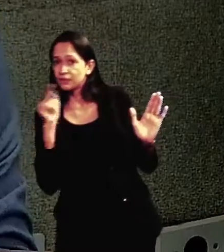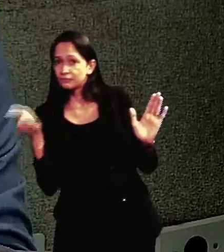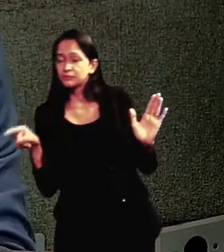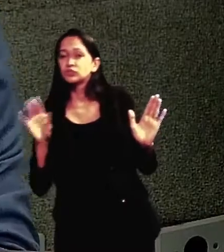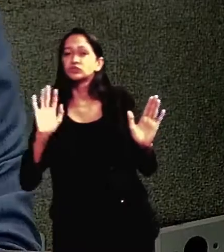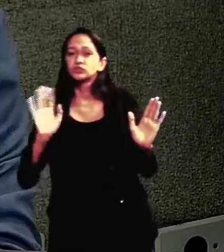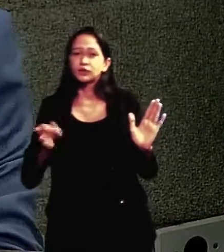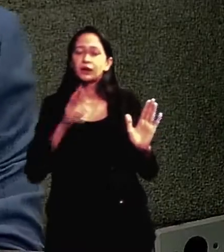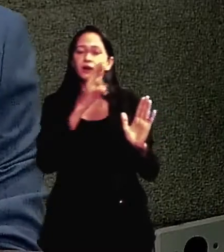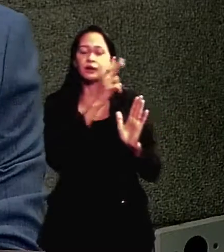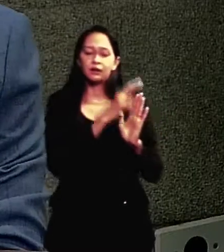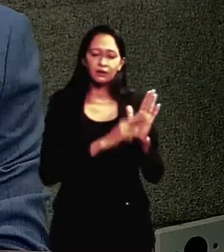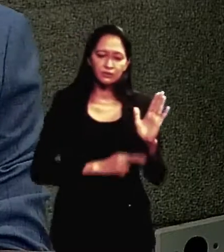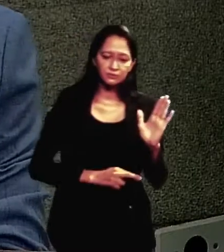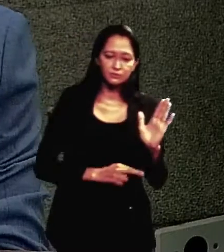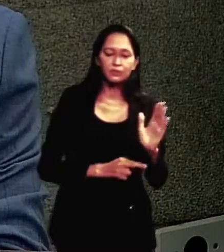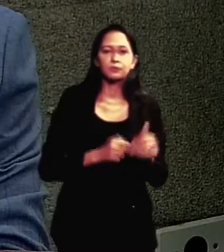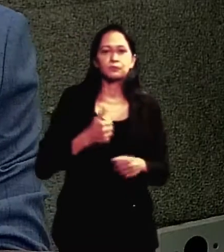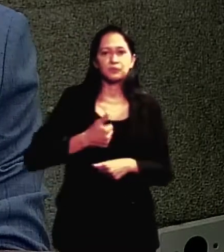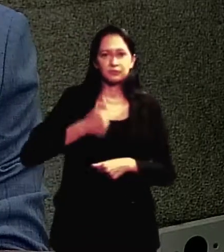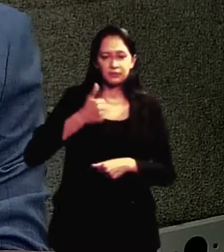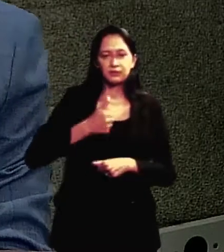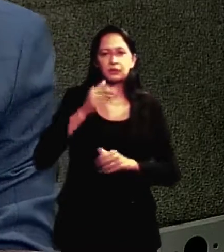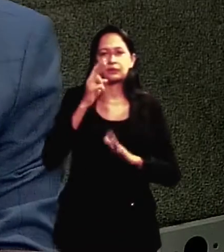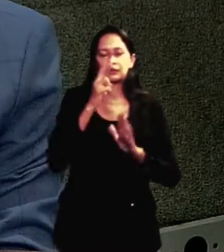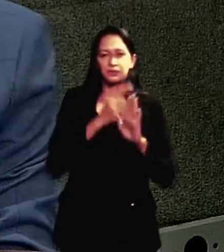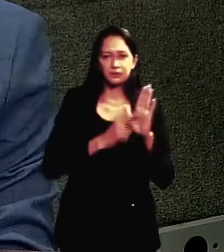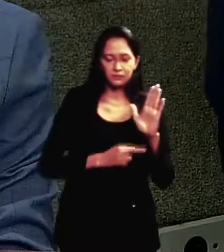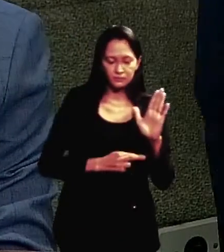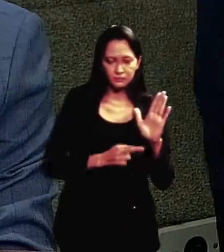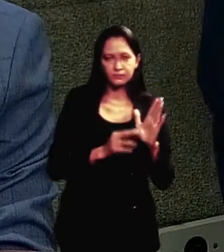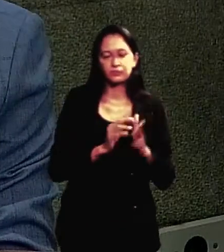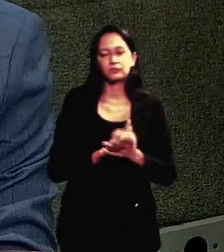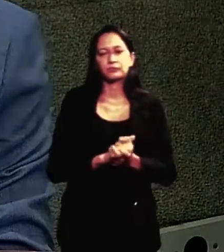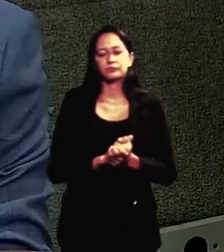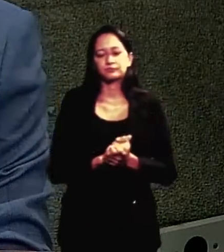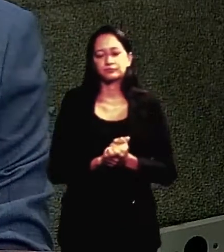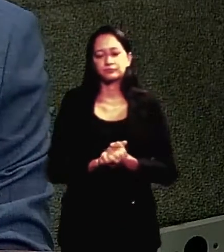colocou, apensou o primeiro voto, o primeiro relatório foi pela...